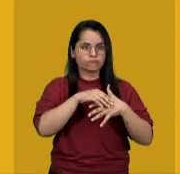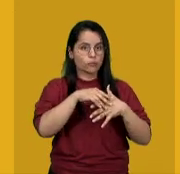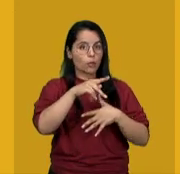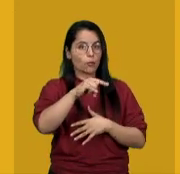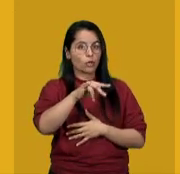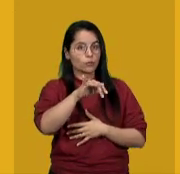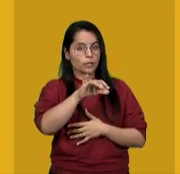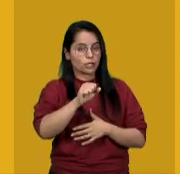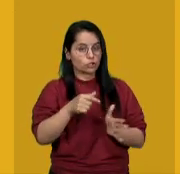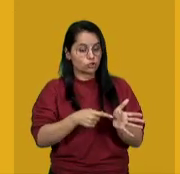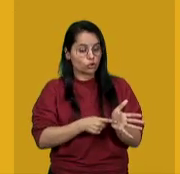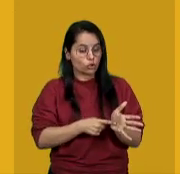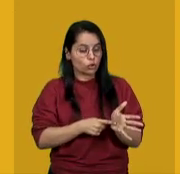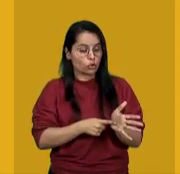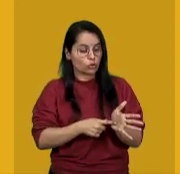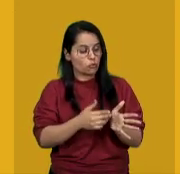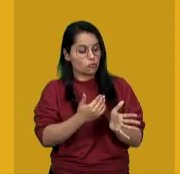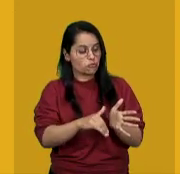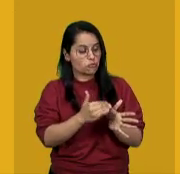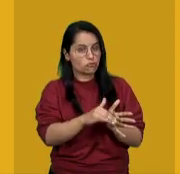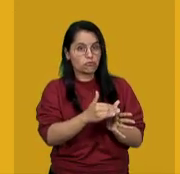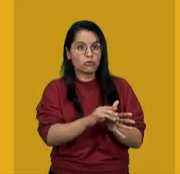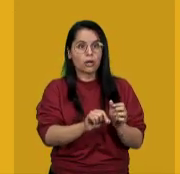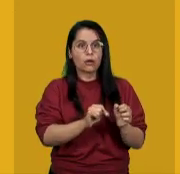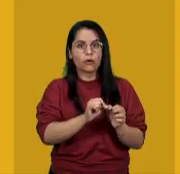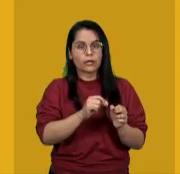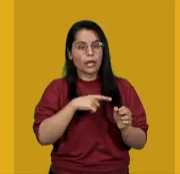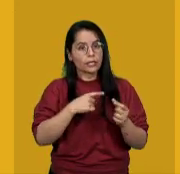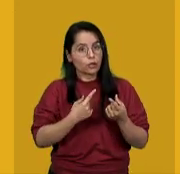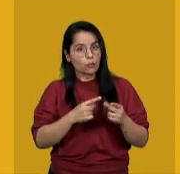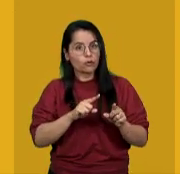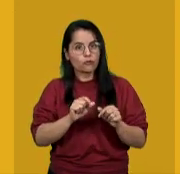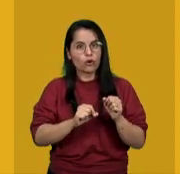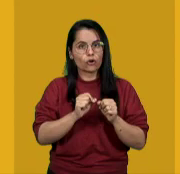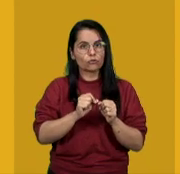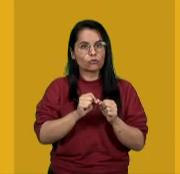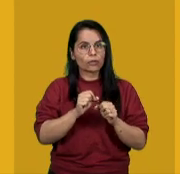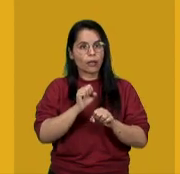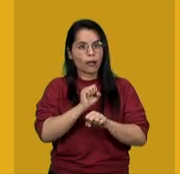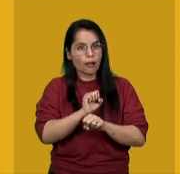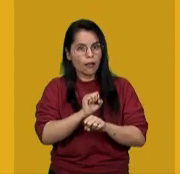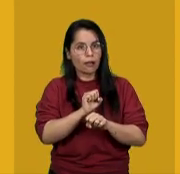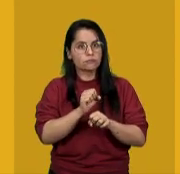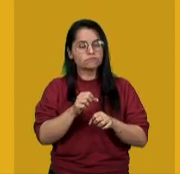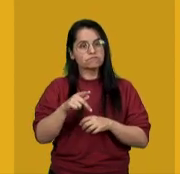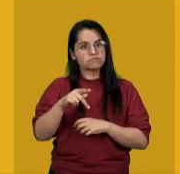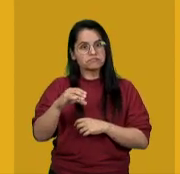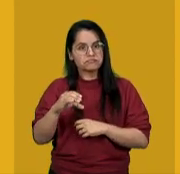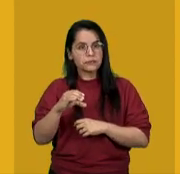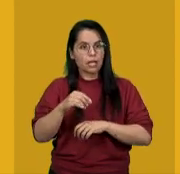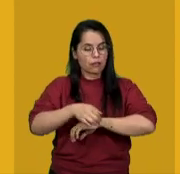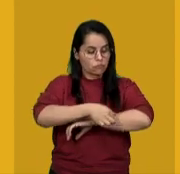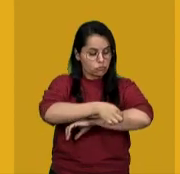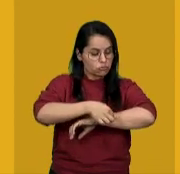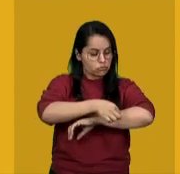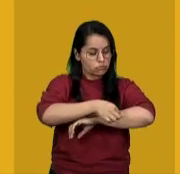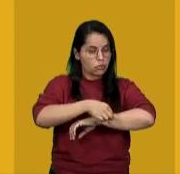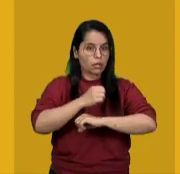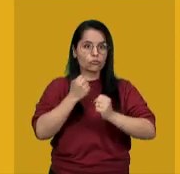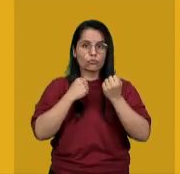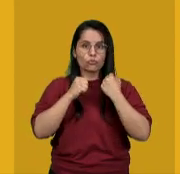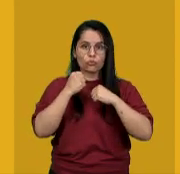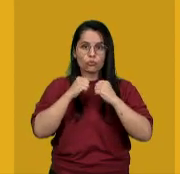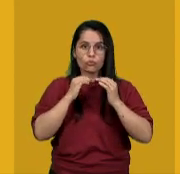ele destrói os neurônios, que consequentemente provoca a paralisia e a atrofia dos músculos dos